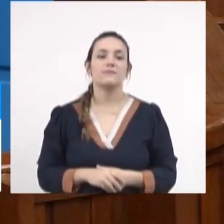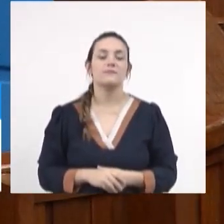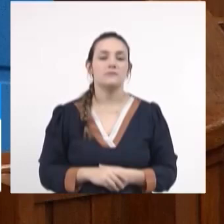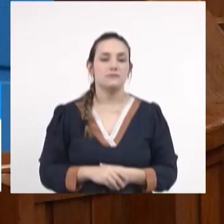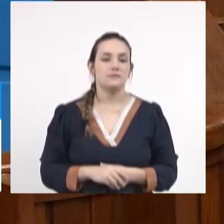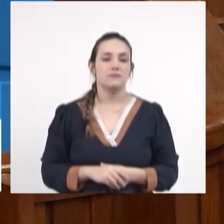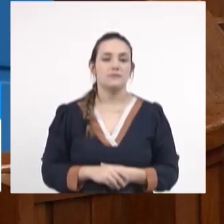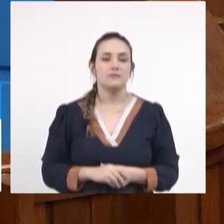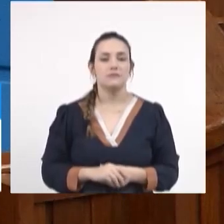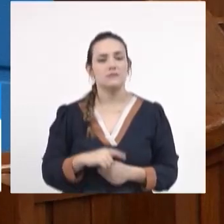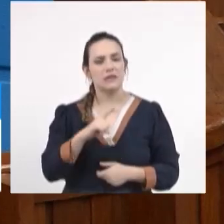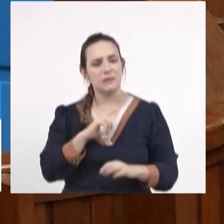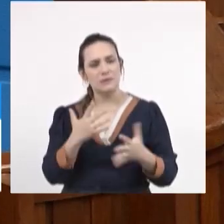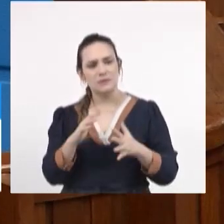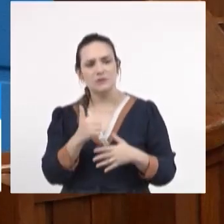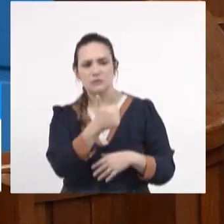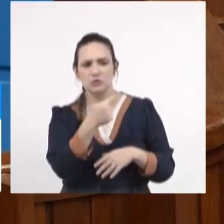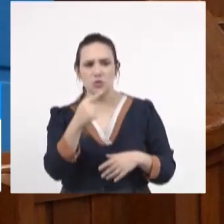nada menos do que